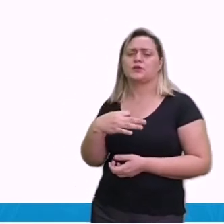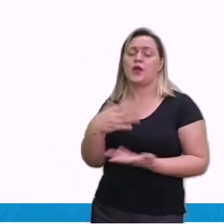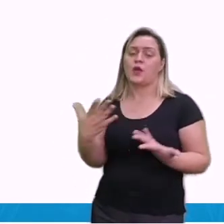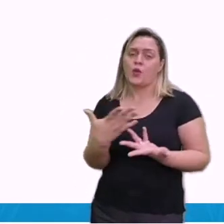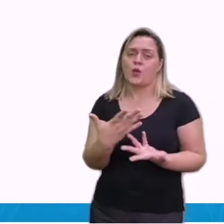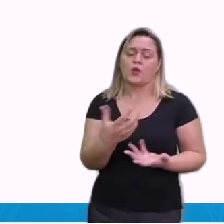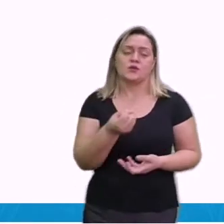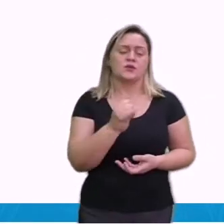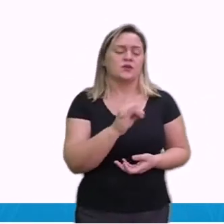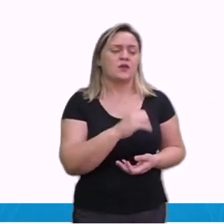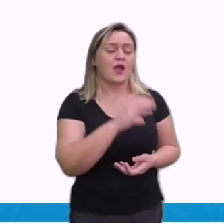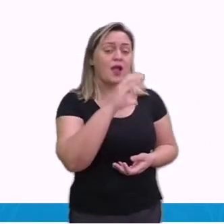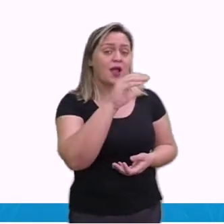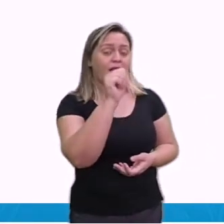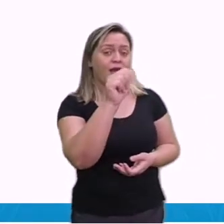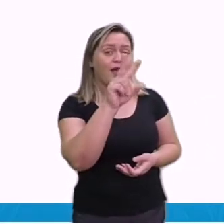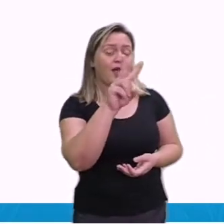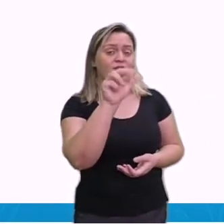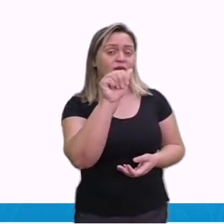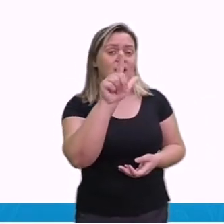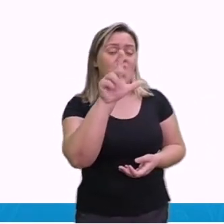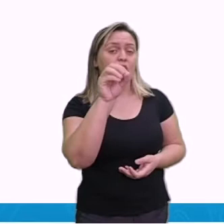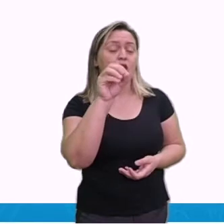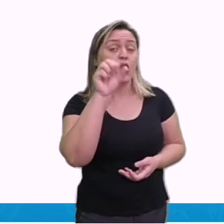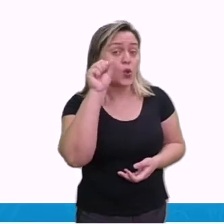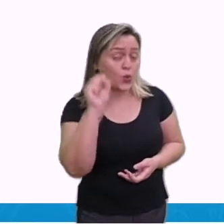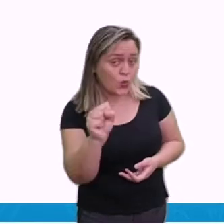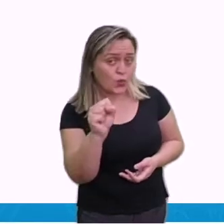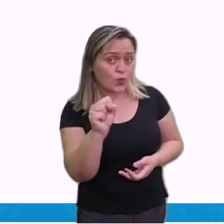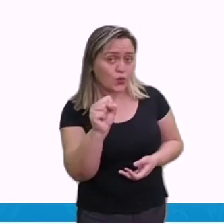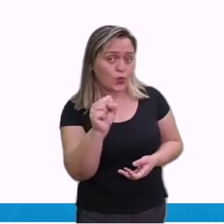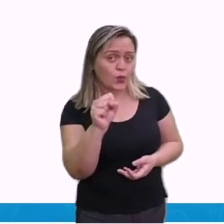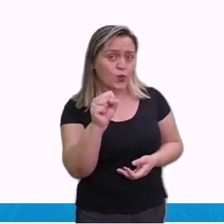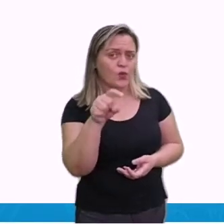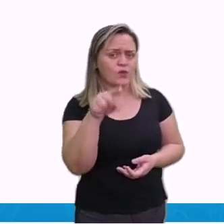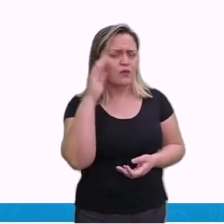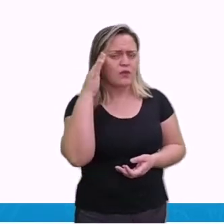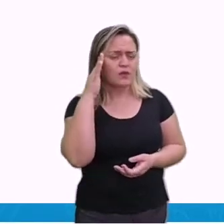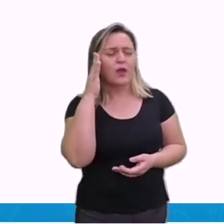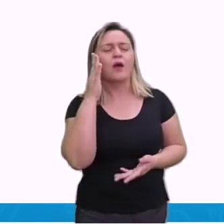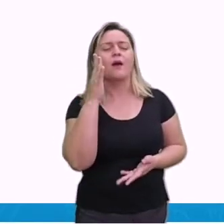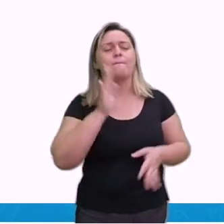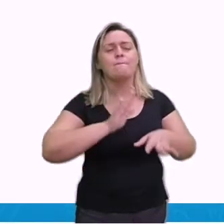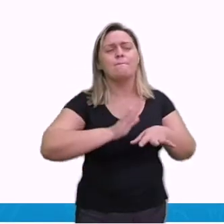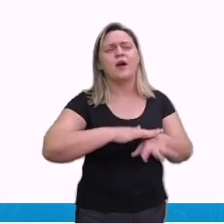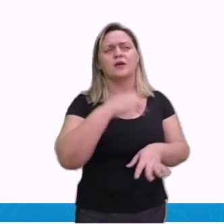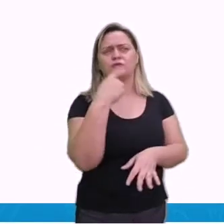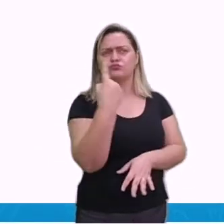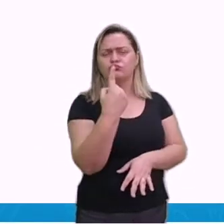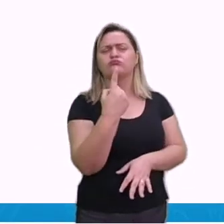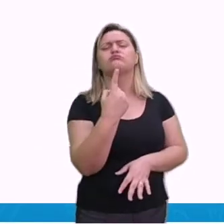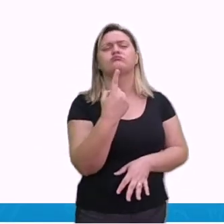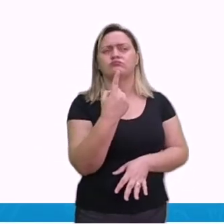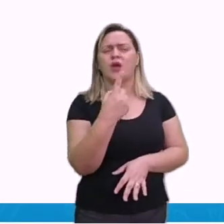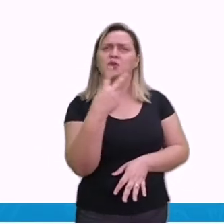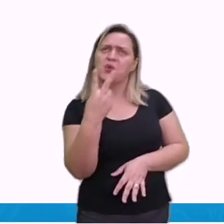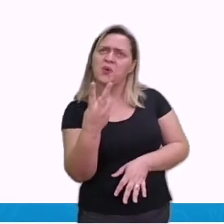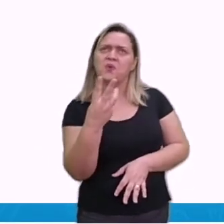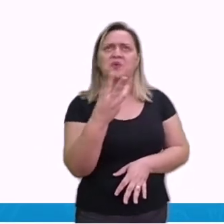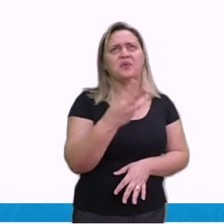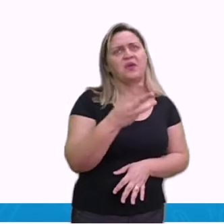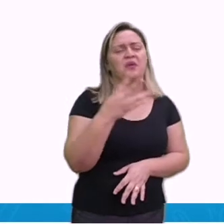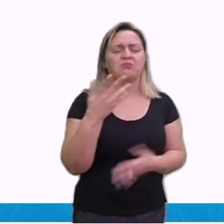cavalos, eu estou me referindo a uma quantidade maior de animais. Então, viu que saiu do